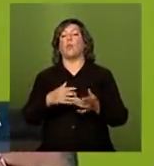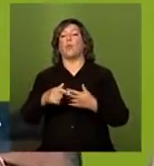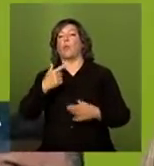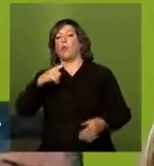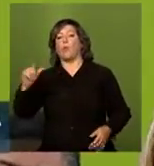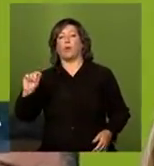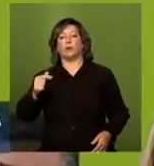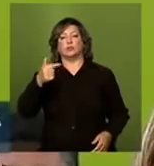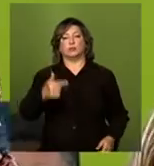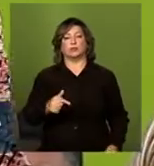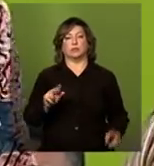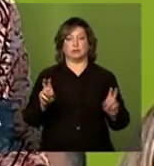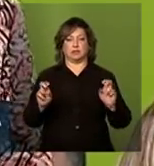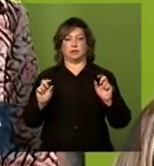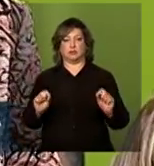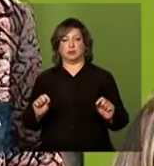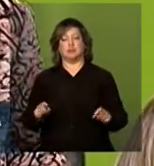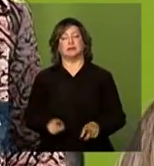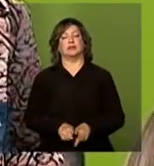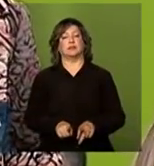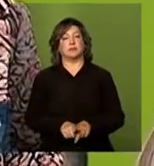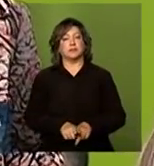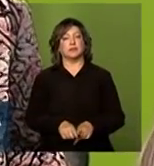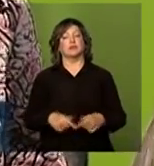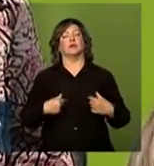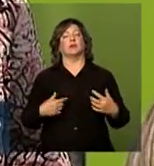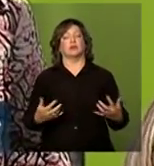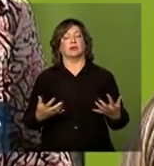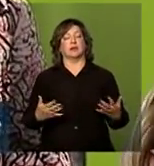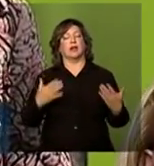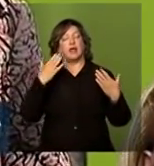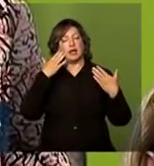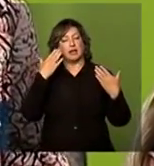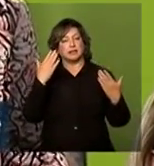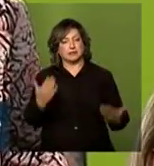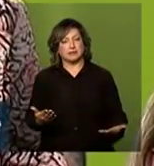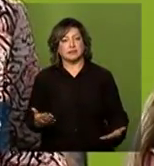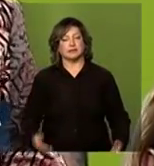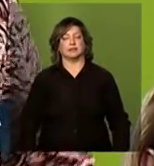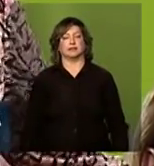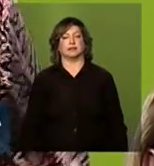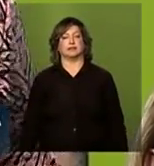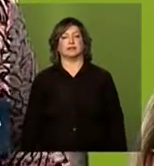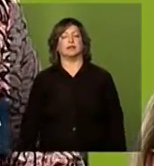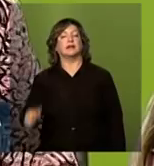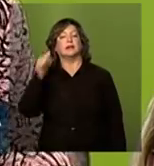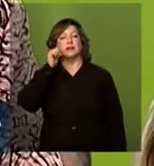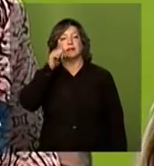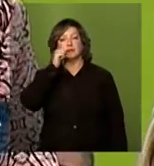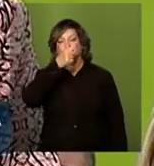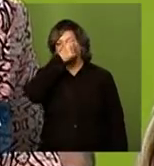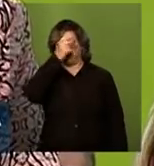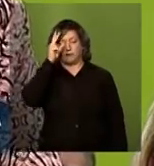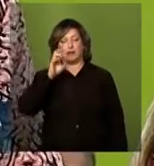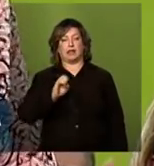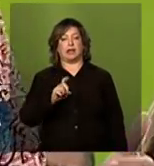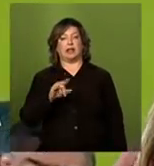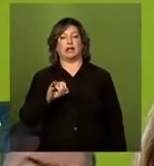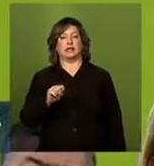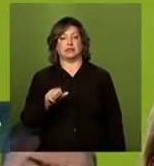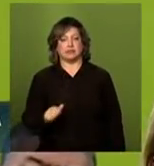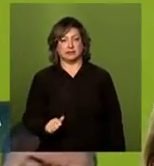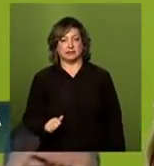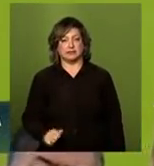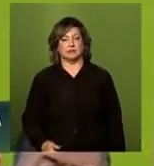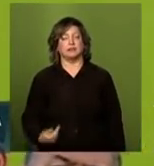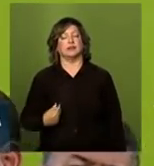questão e finalmente eu quero agradecer aqui a prefeita Elisa